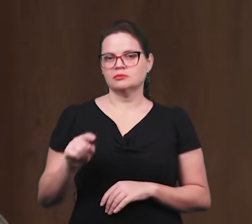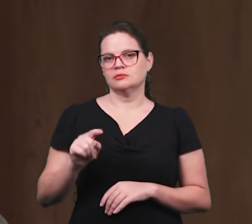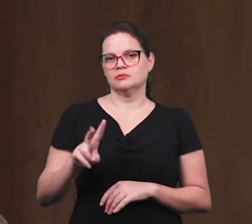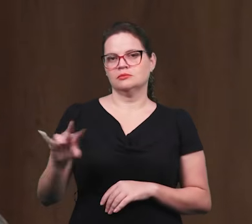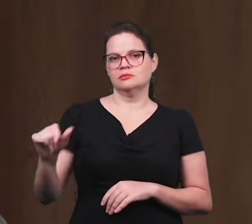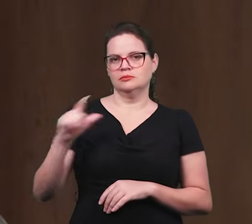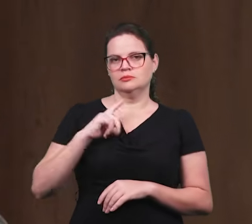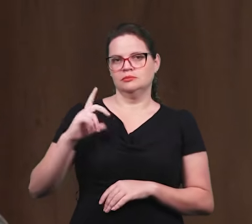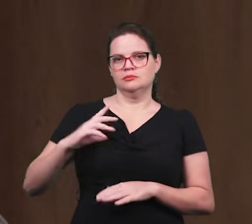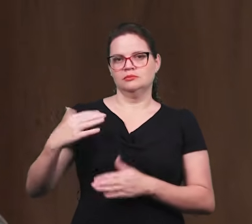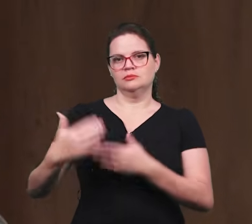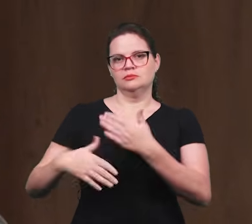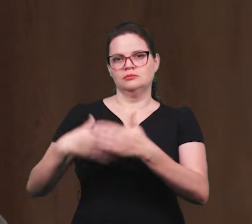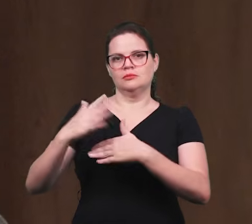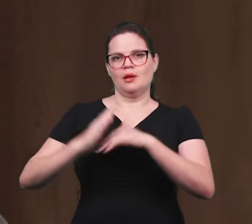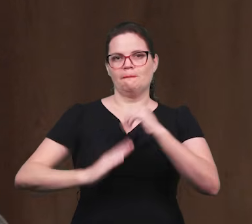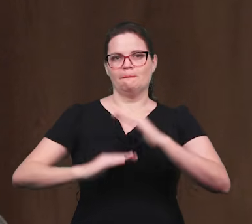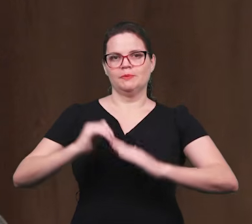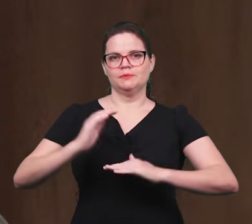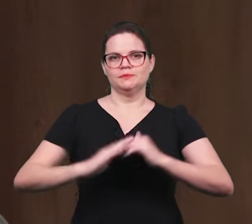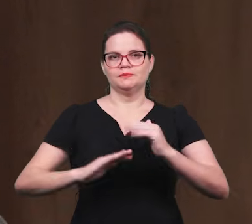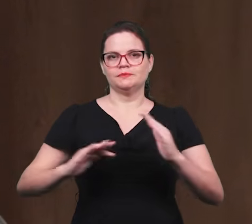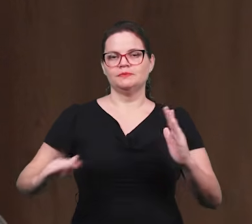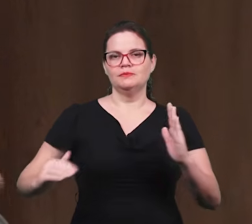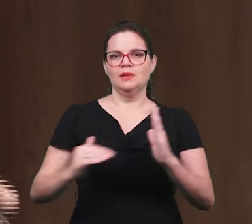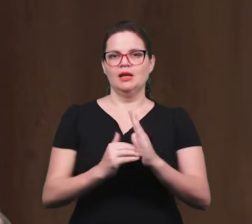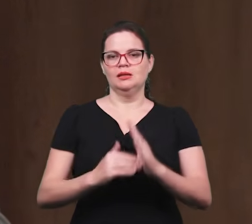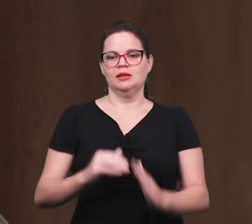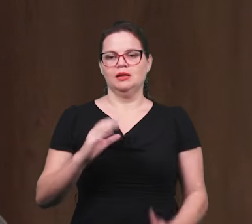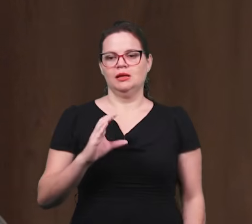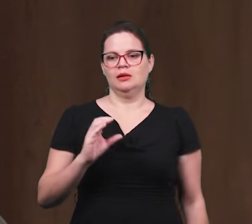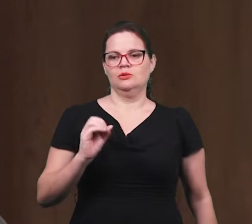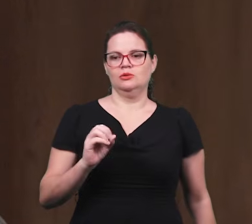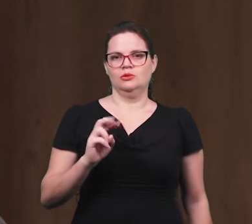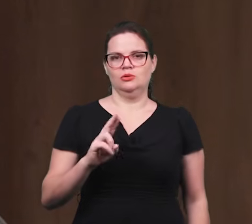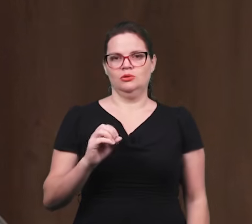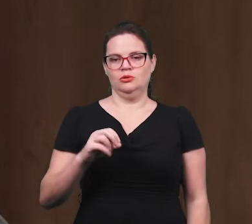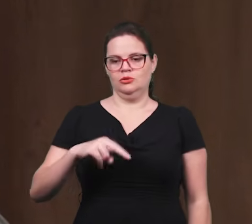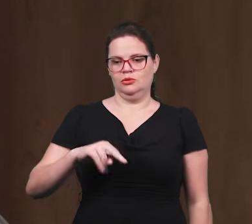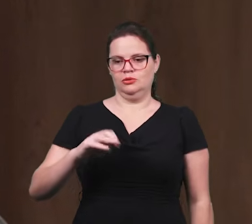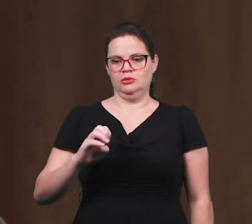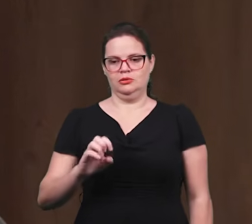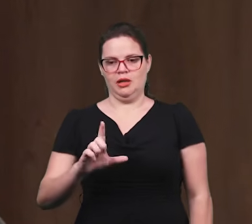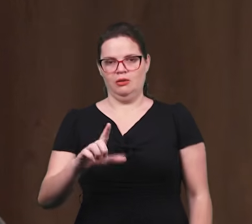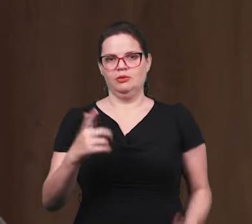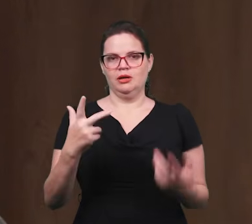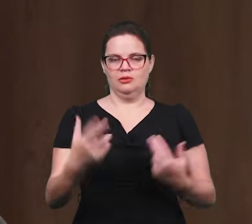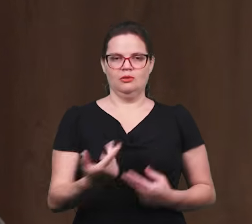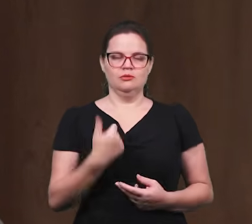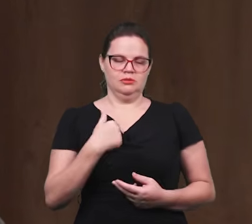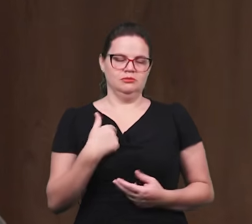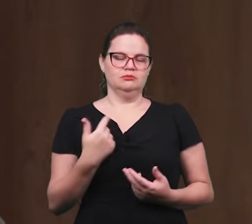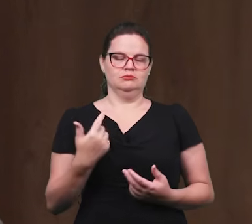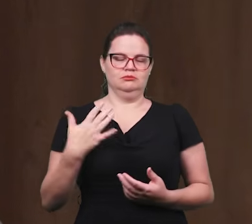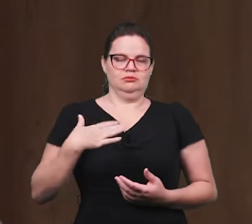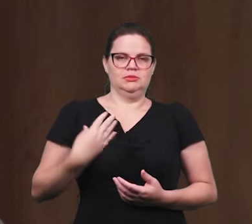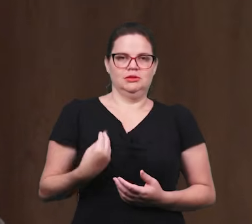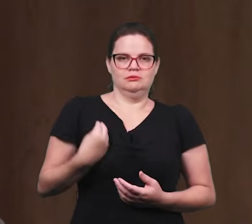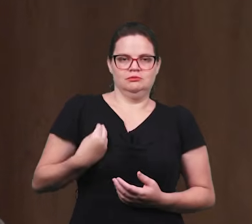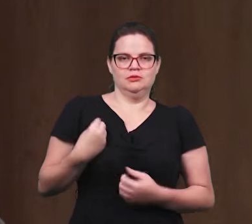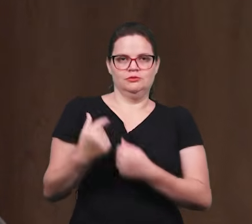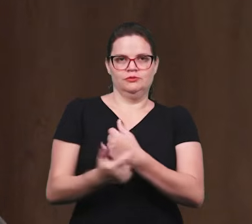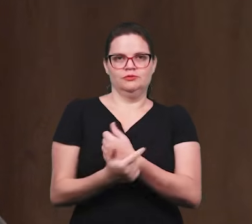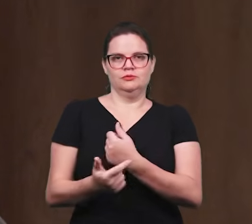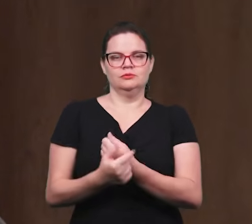carreira até chegar a coronel, de aspirante oficial até coronel, que foi o meu caso. E também podendo, né,